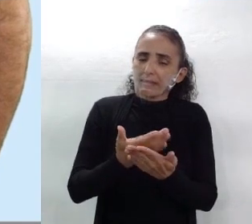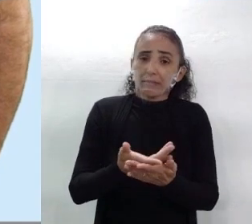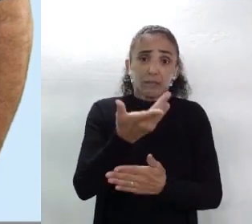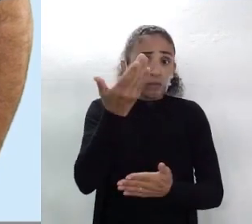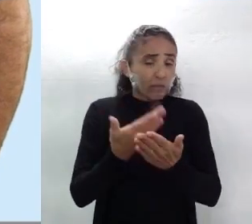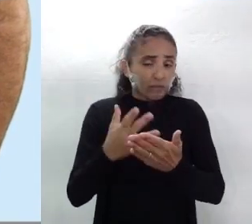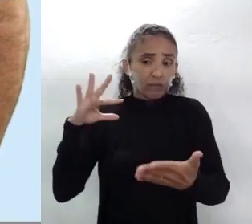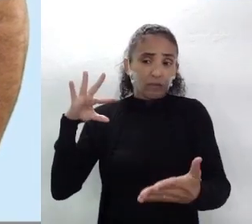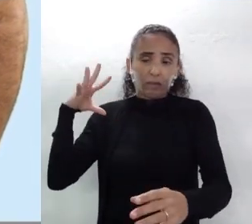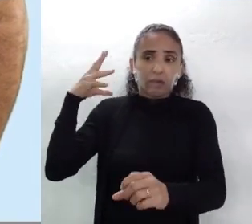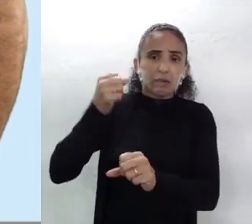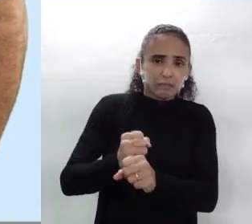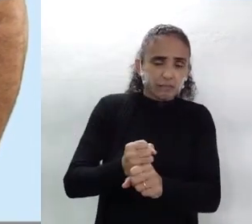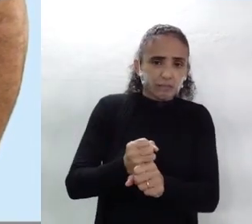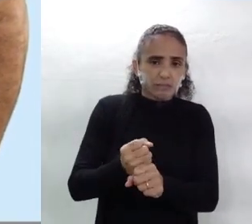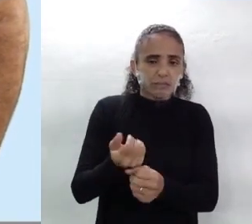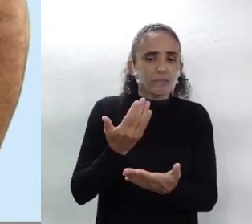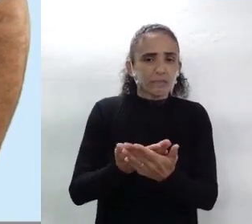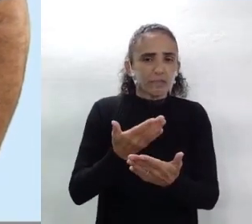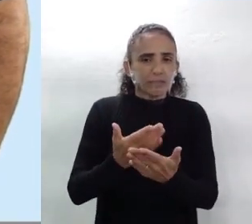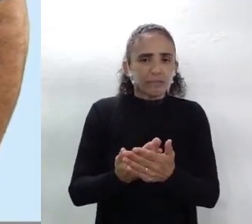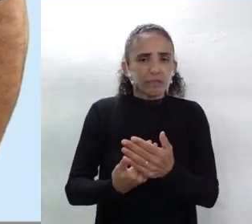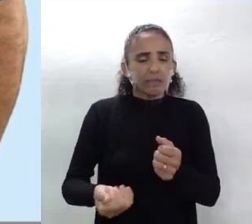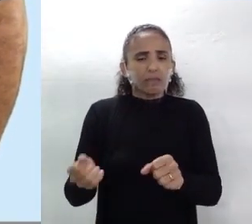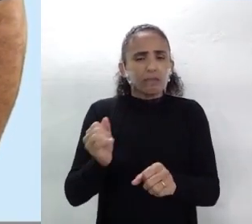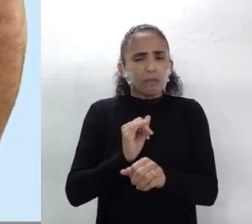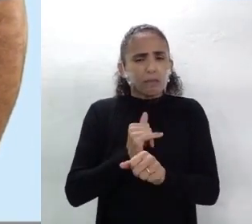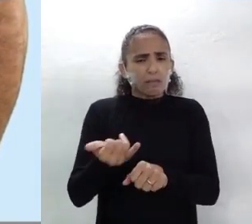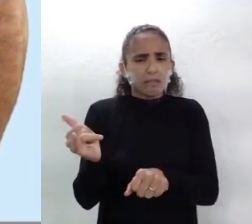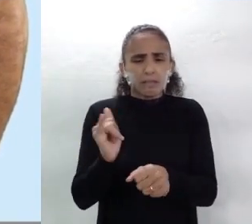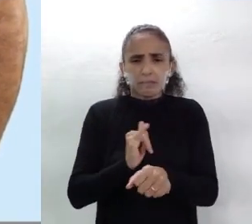Reveja, procure o professor e acesse o AVA, que